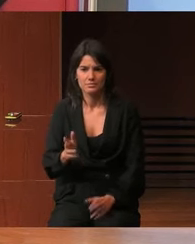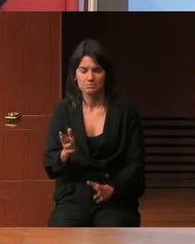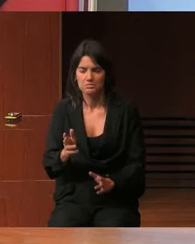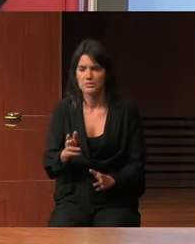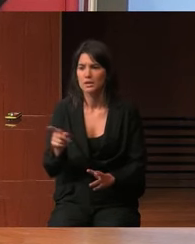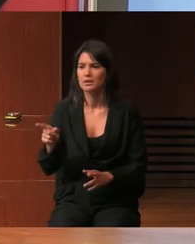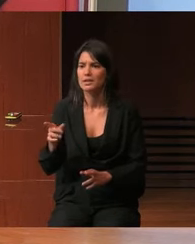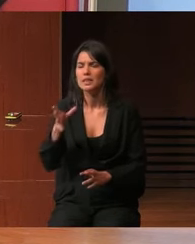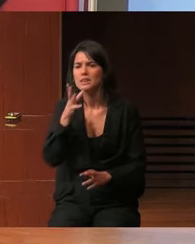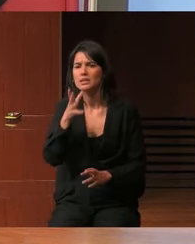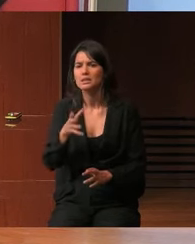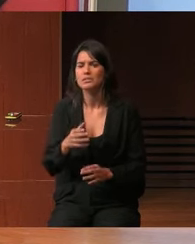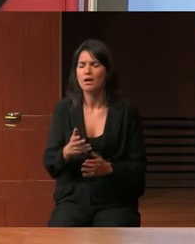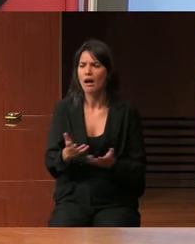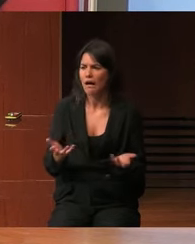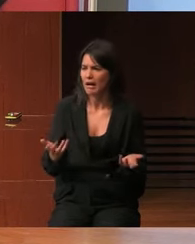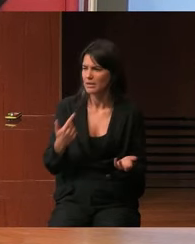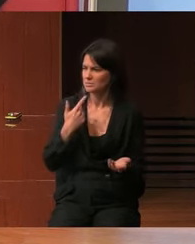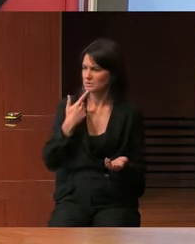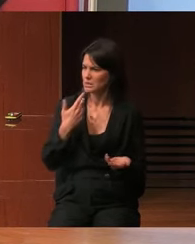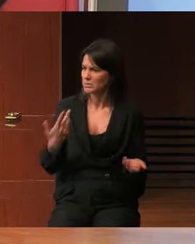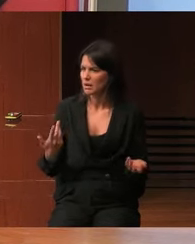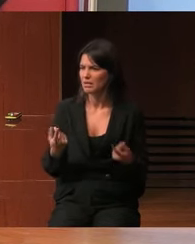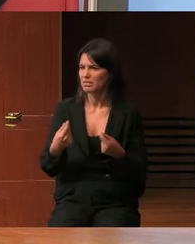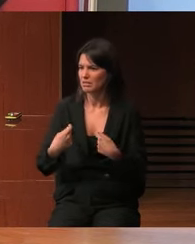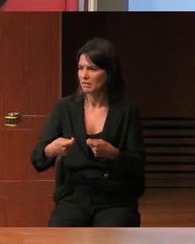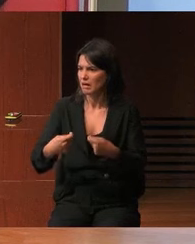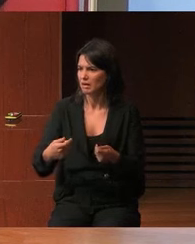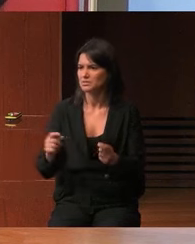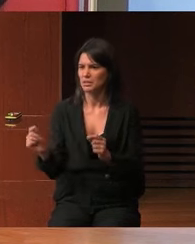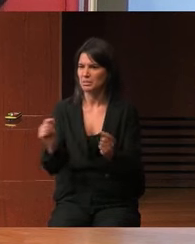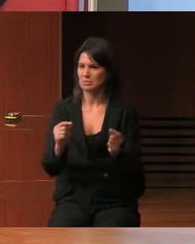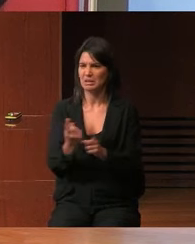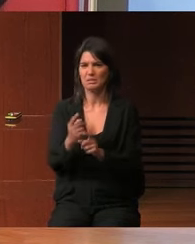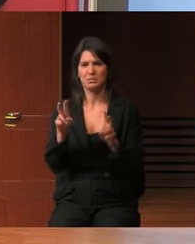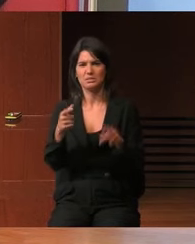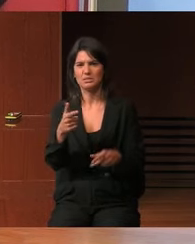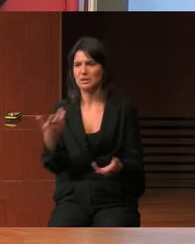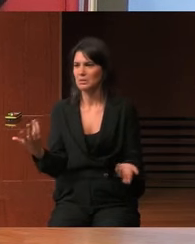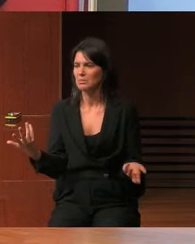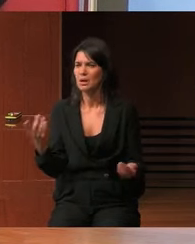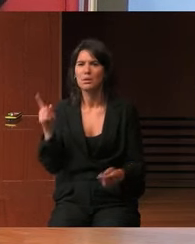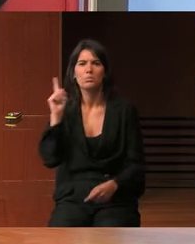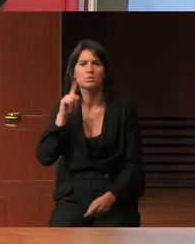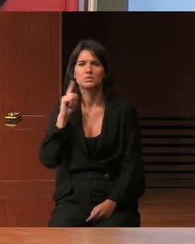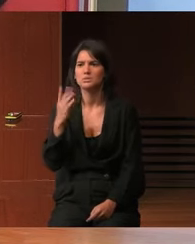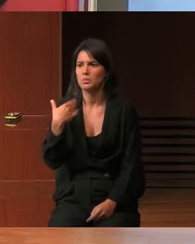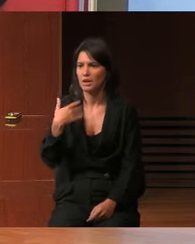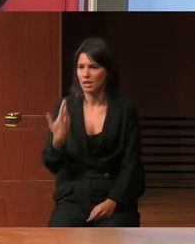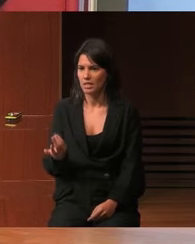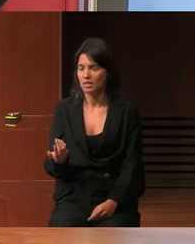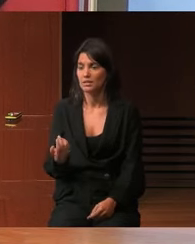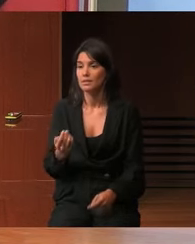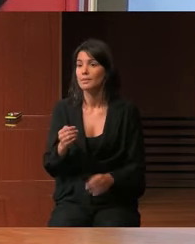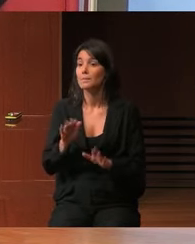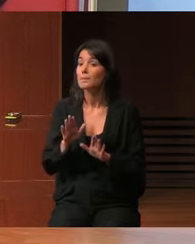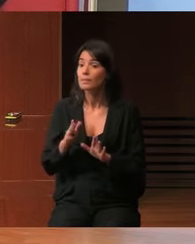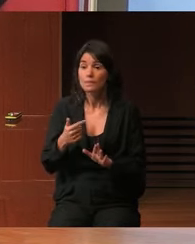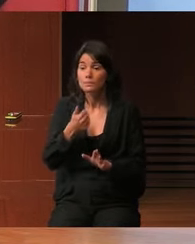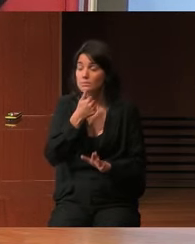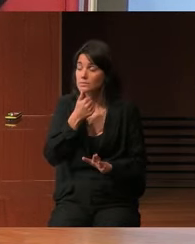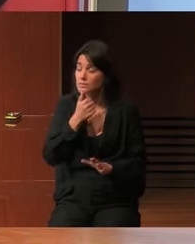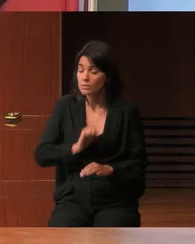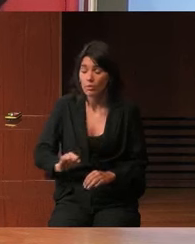e dizia, como é possível gastar-se dinheiro a discutir uma coisa destas? Isto não tem relevância nenhuma. Sim, mas nós é que